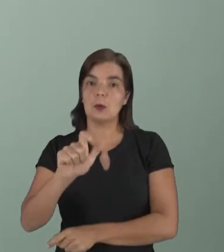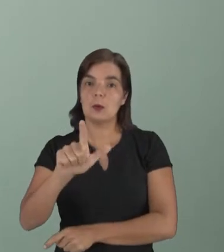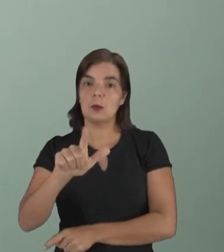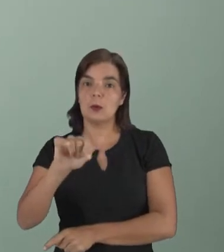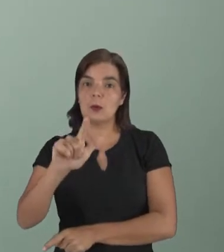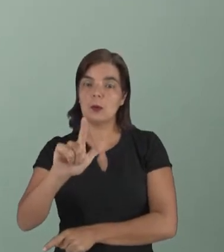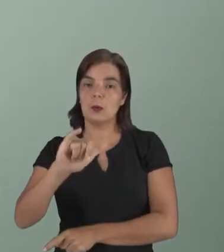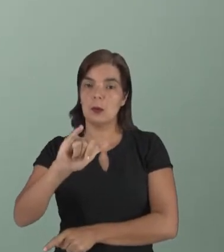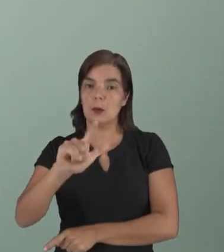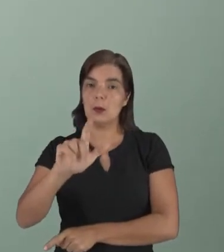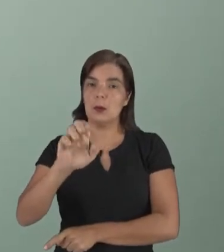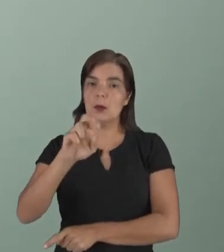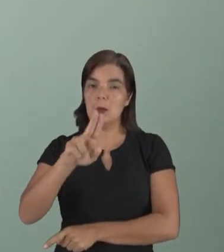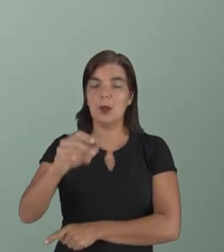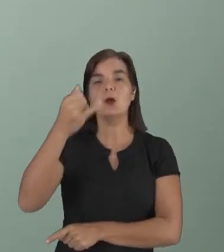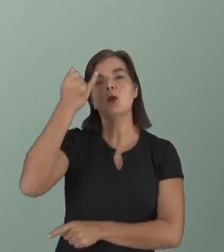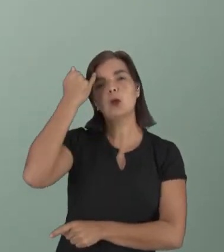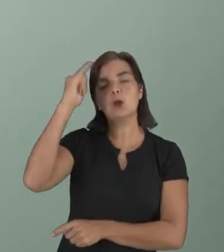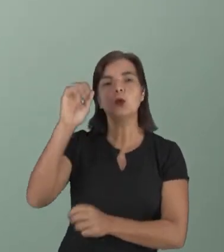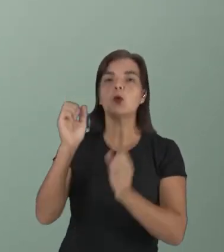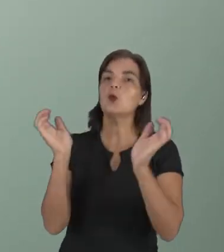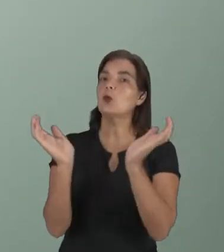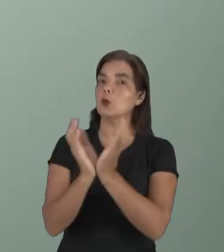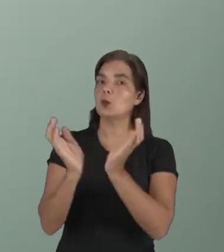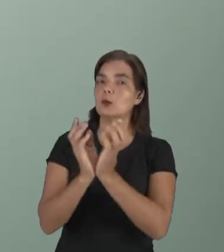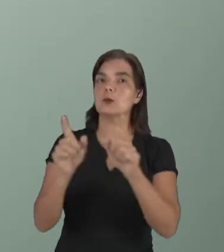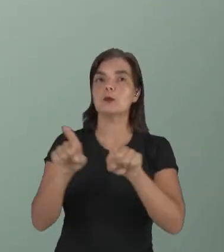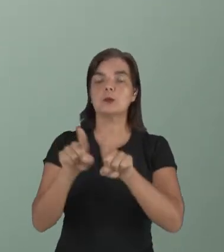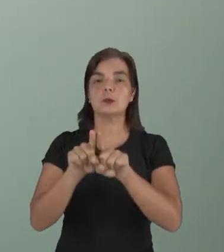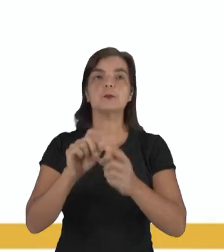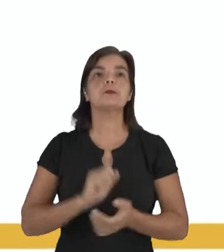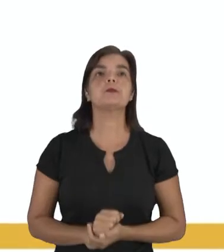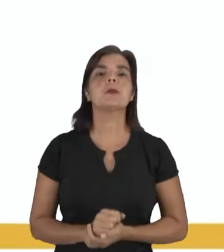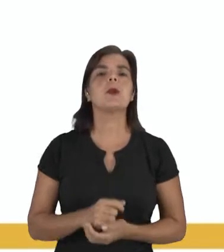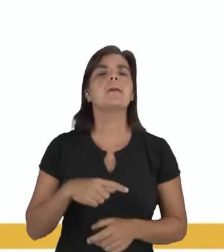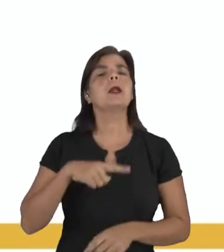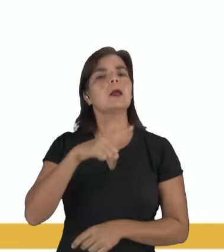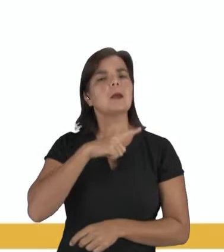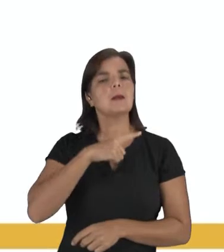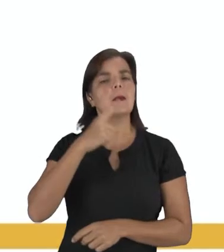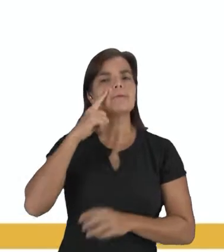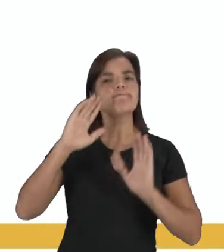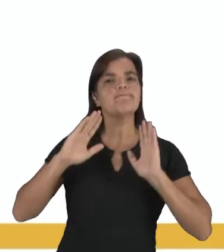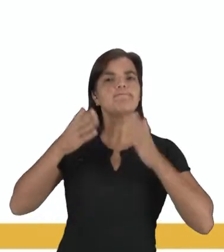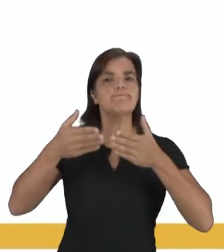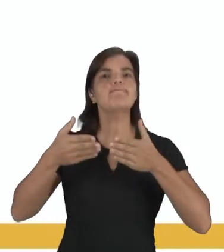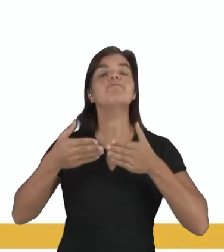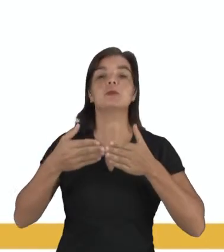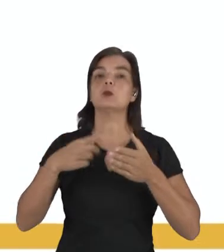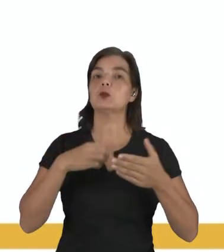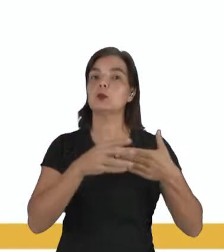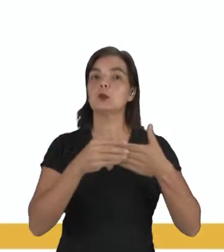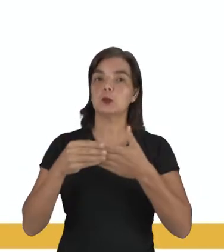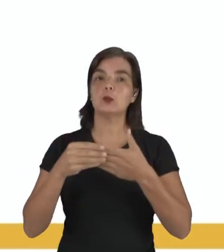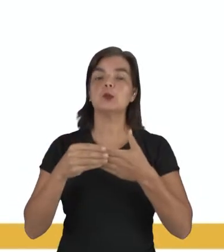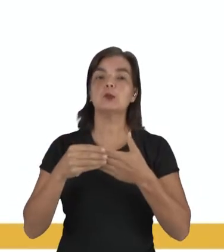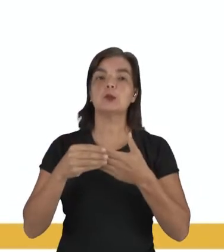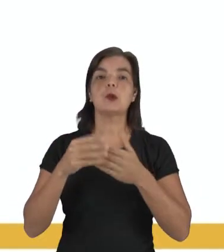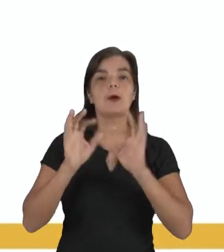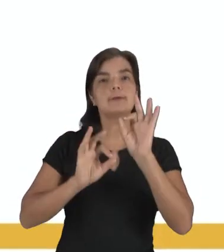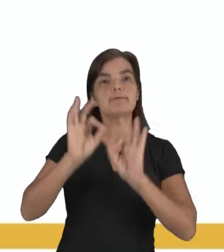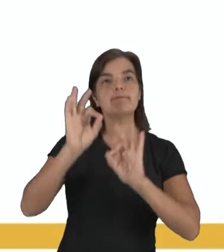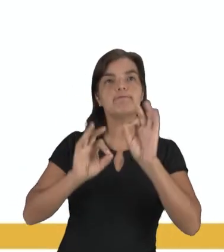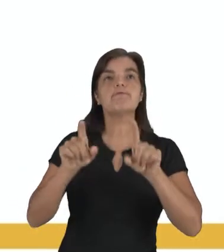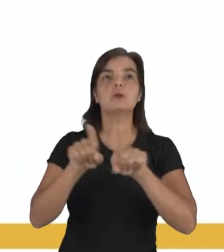o seu conjunto de ideias sobre o sistema heliocêntrico. Então, para que a gente fique um pouco mais centralizado, eu trouxe aqui nessa